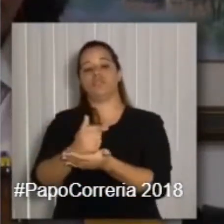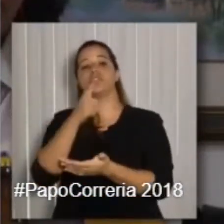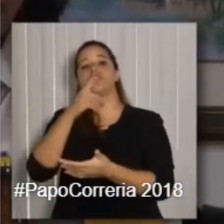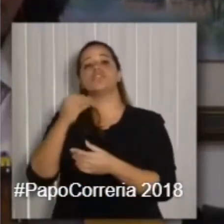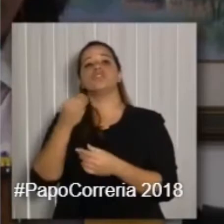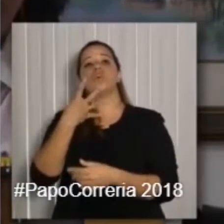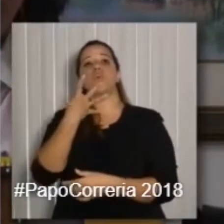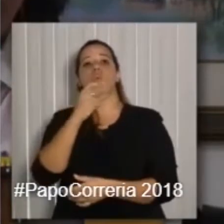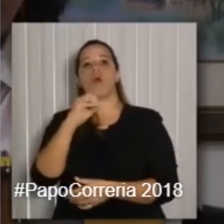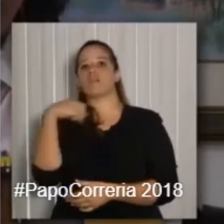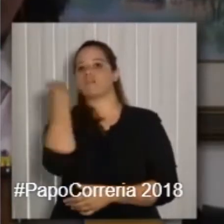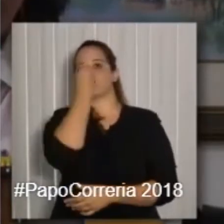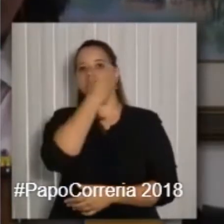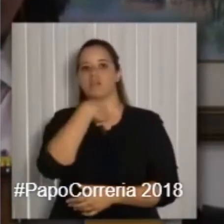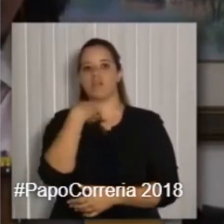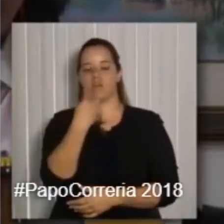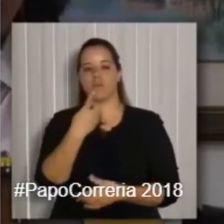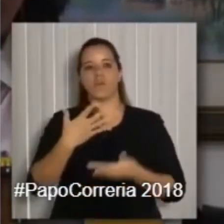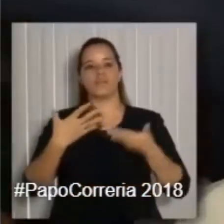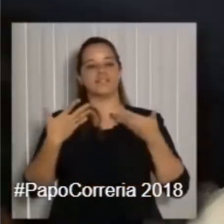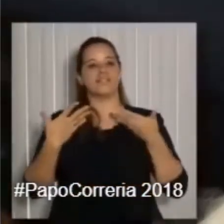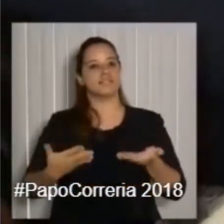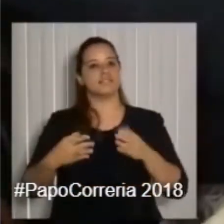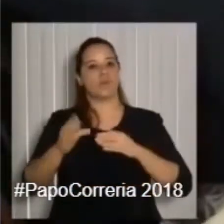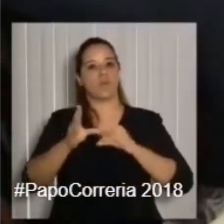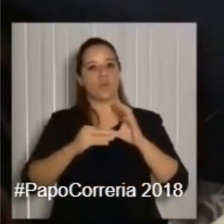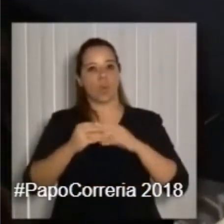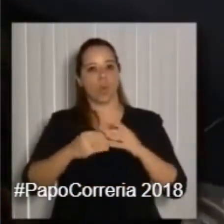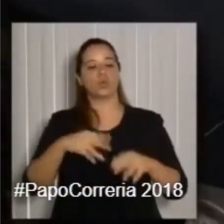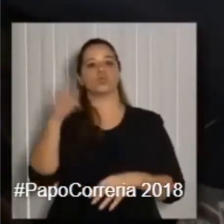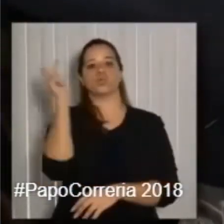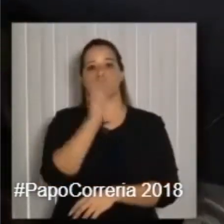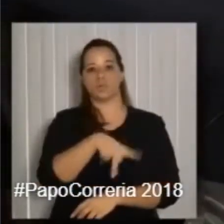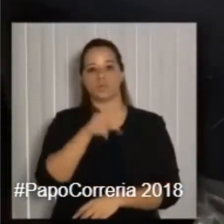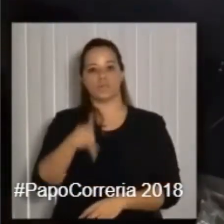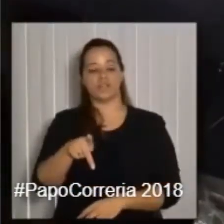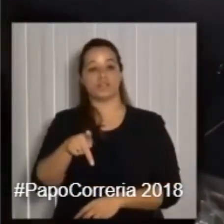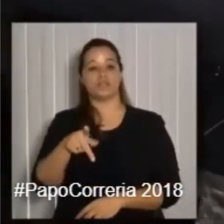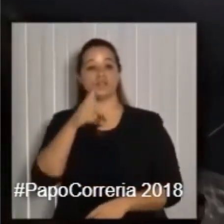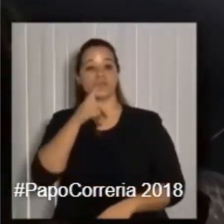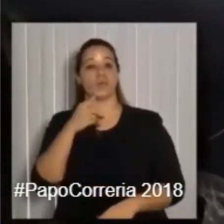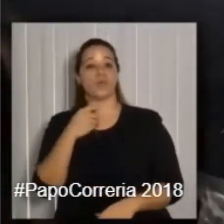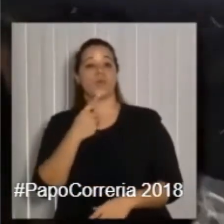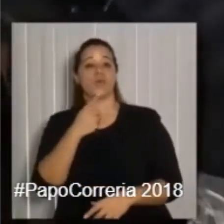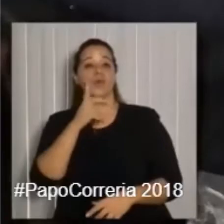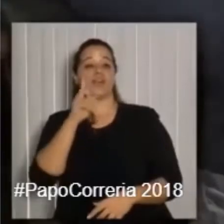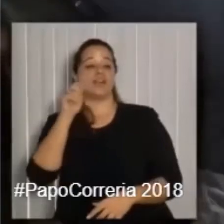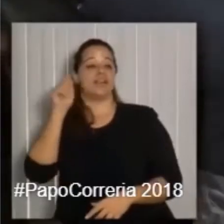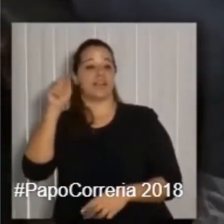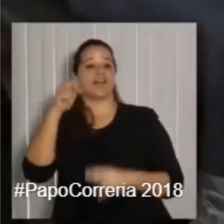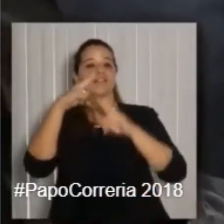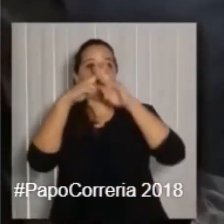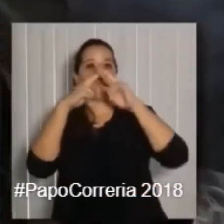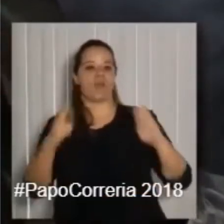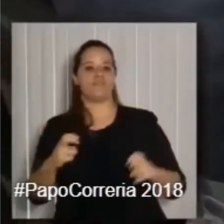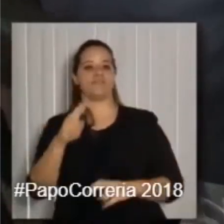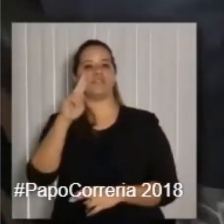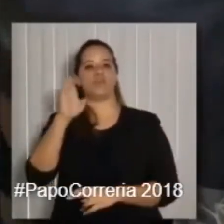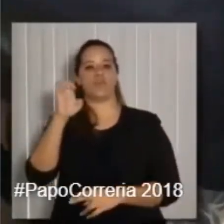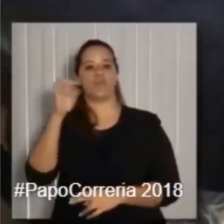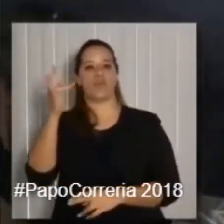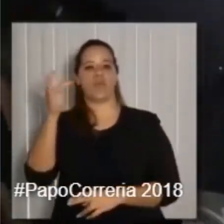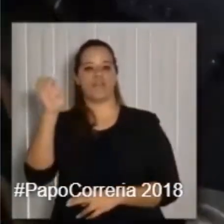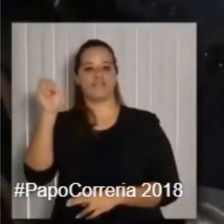de 40 horas. Então, concurso para professor aqui da nossa UFES, Universidade de